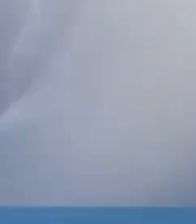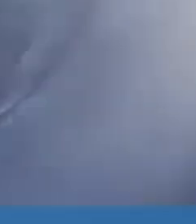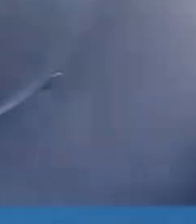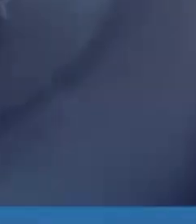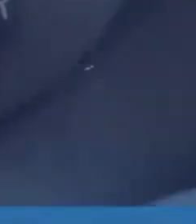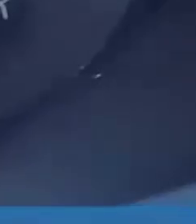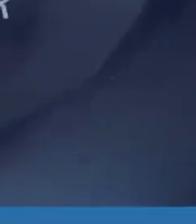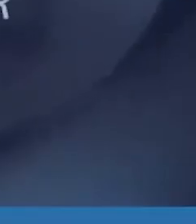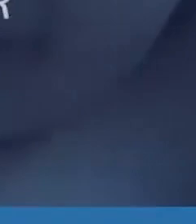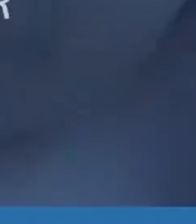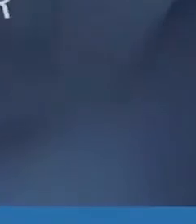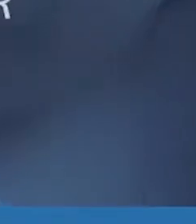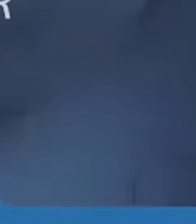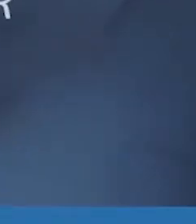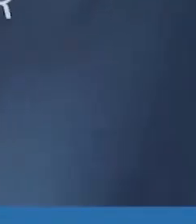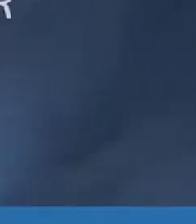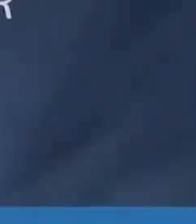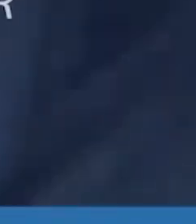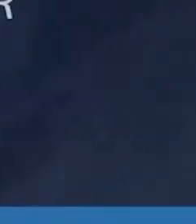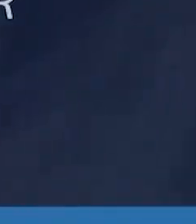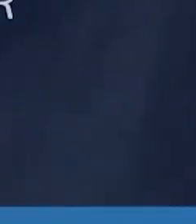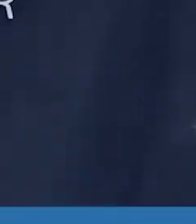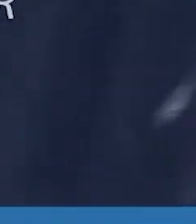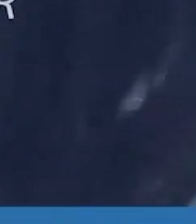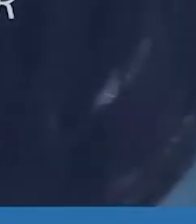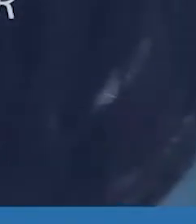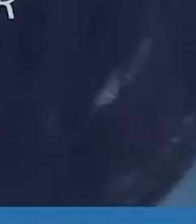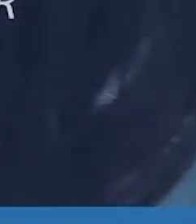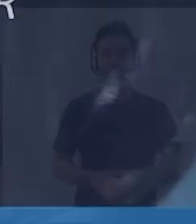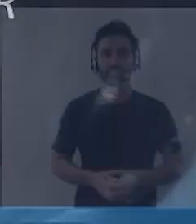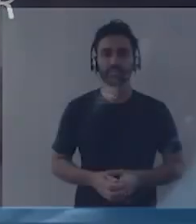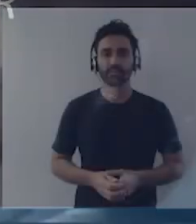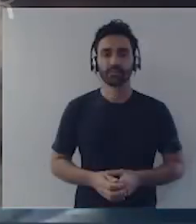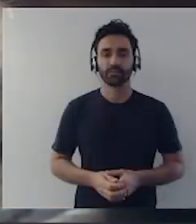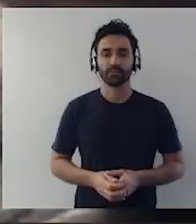Enquanto não passa, conheça o novo jeito Quali de ajudar.